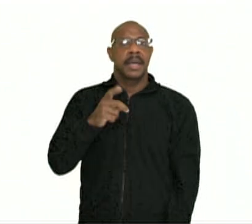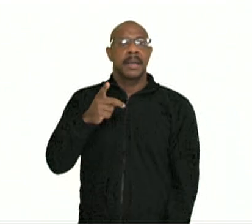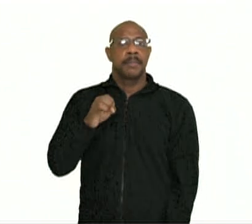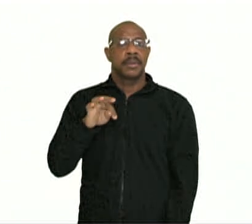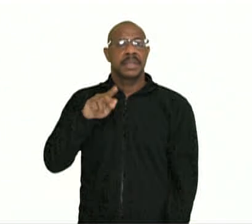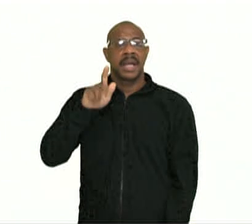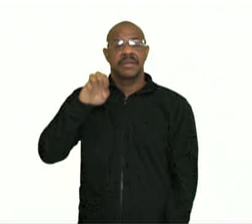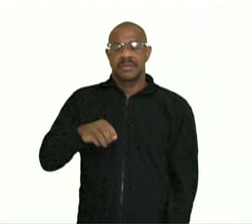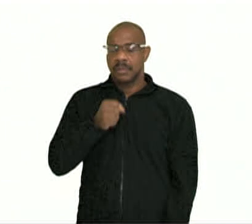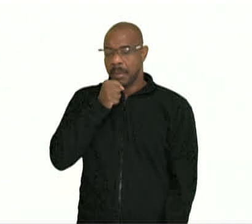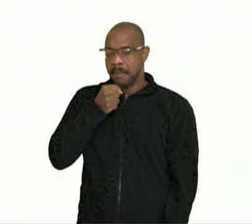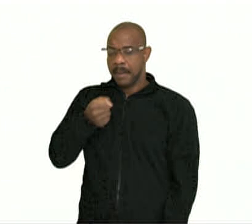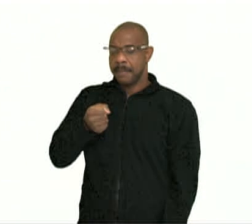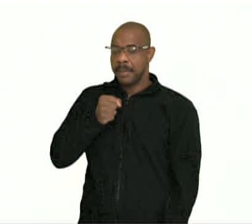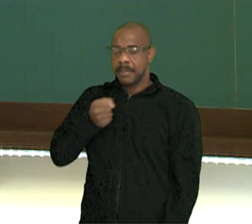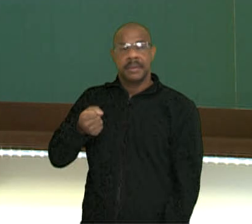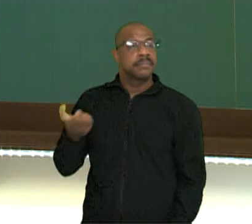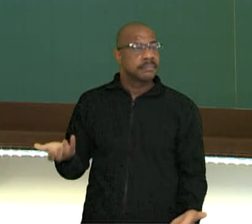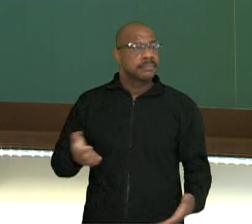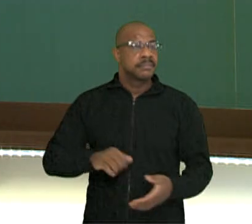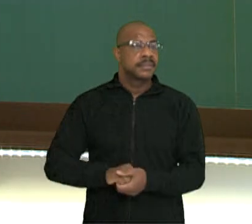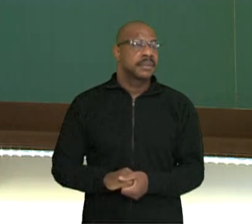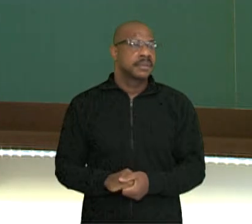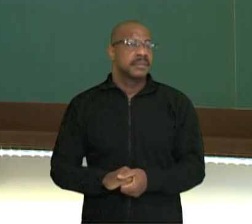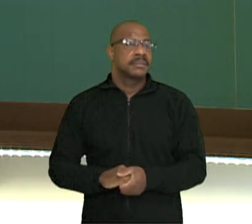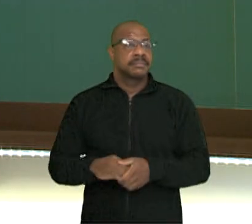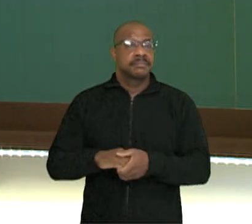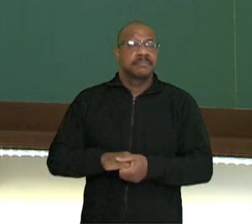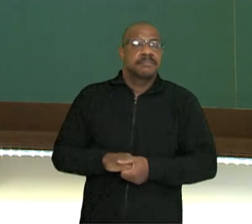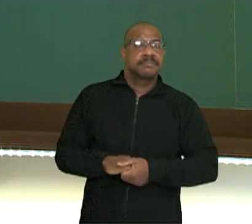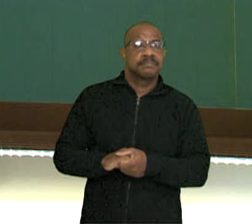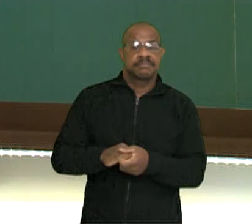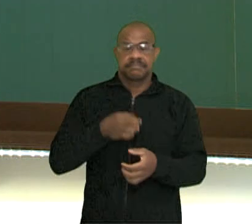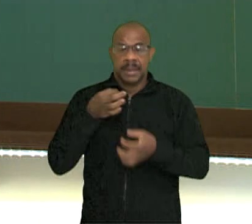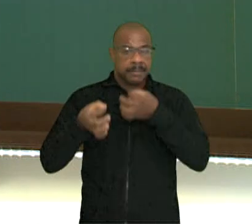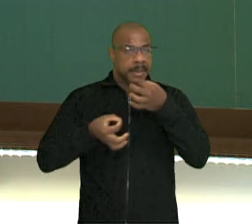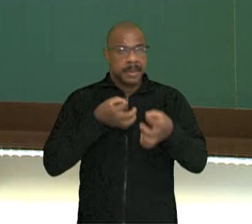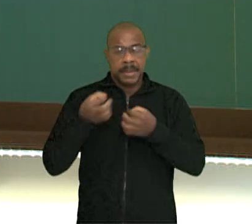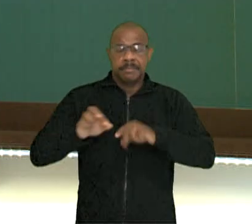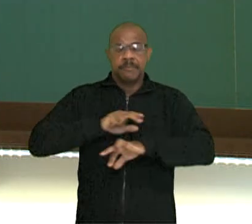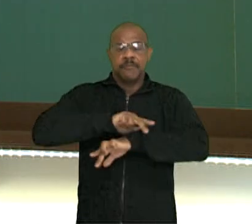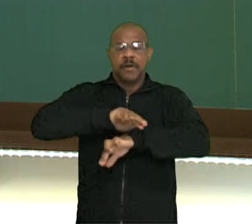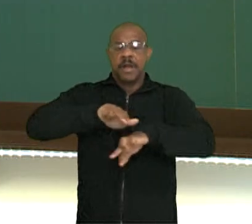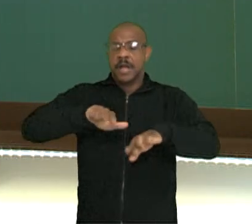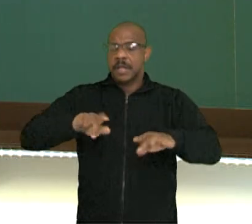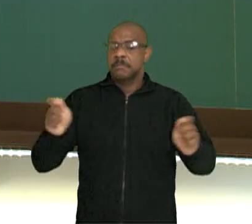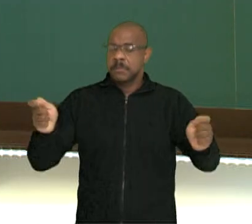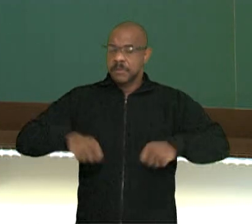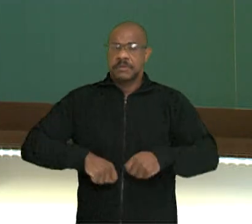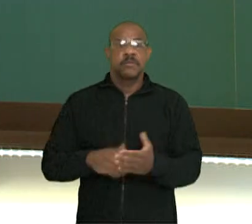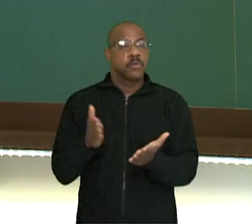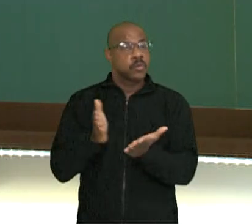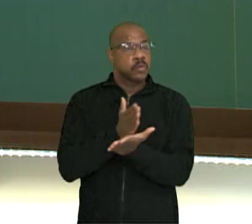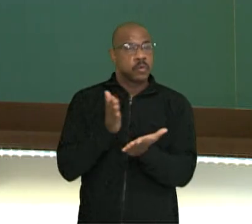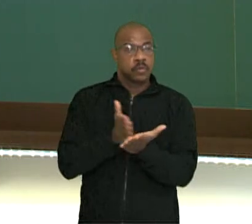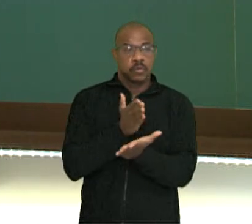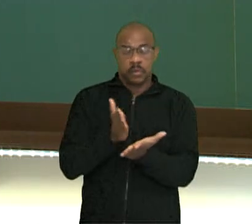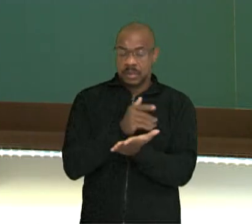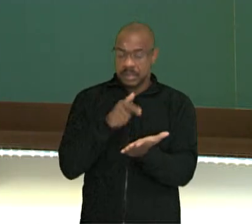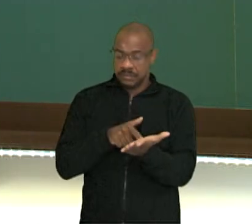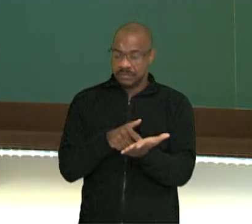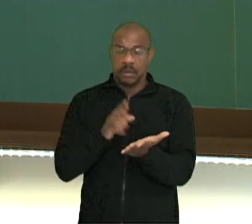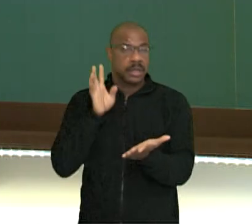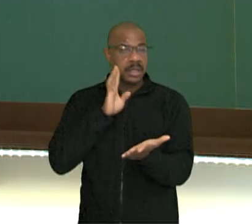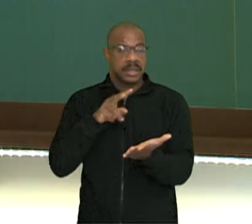notícia. Perceba. Os argumentos são os mais variados possíveis. No livro, ó, que legal essa dica